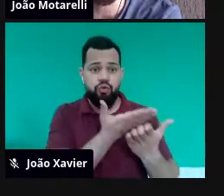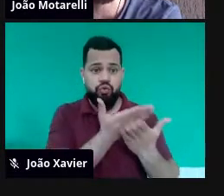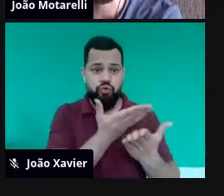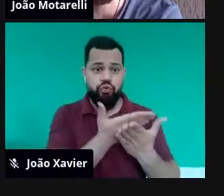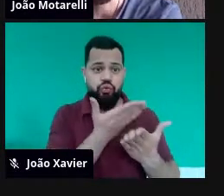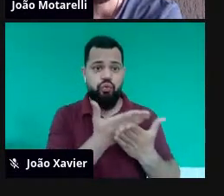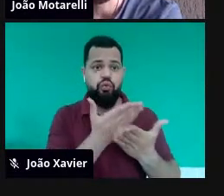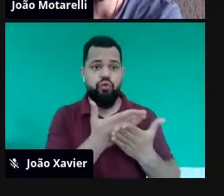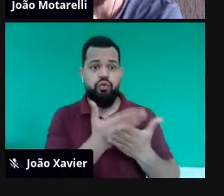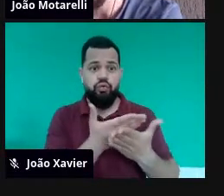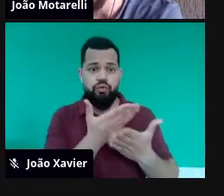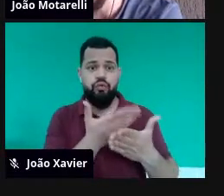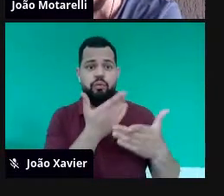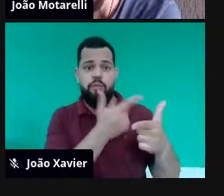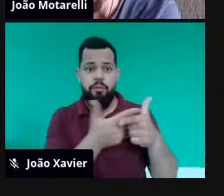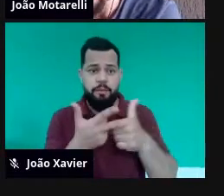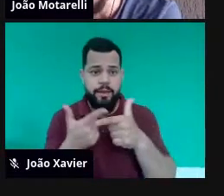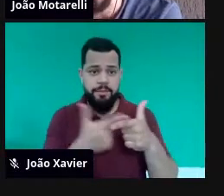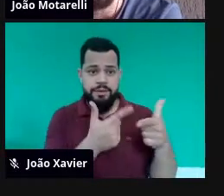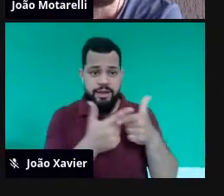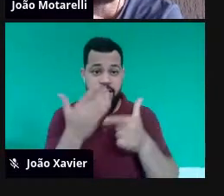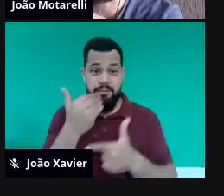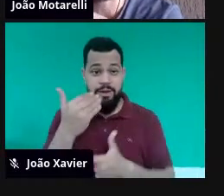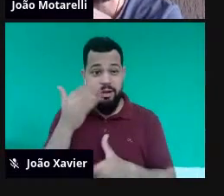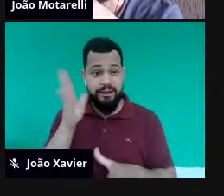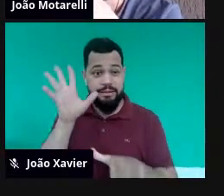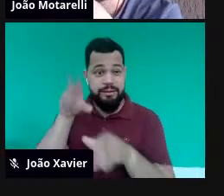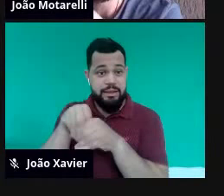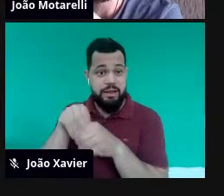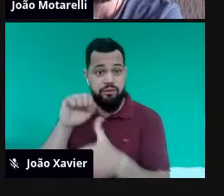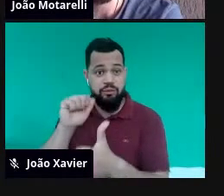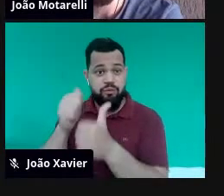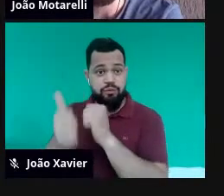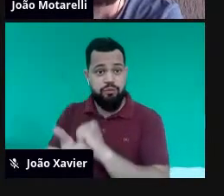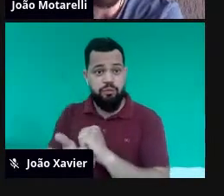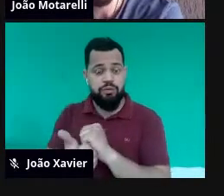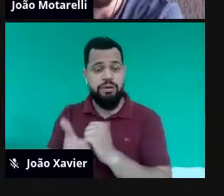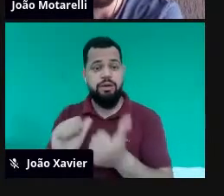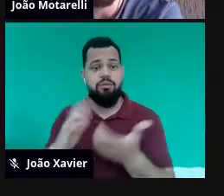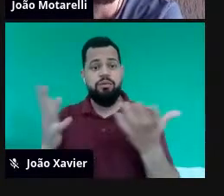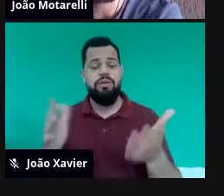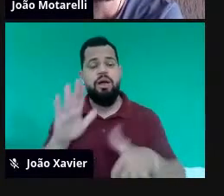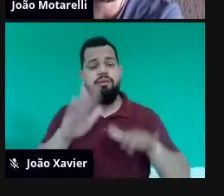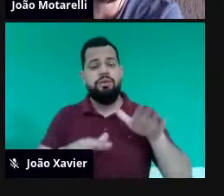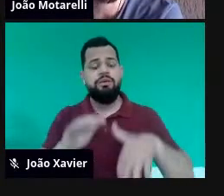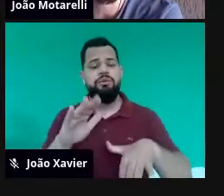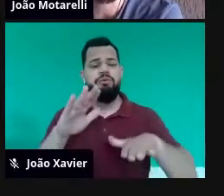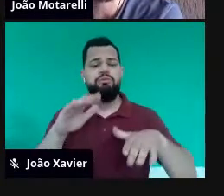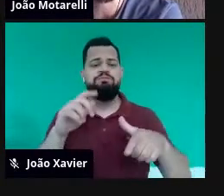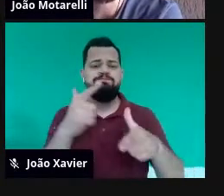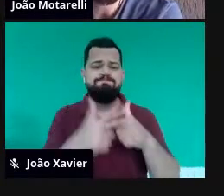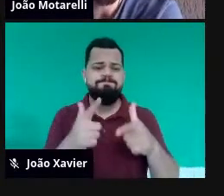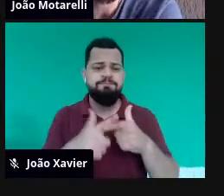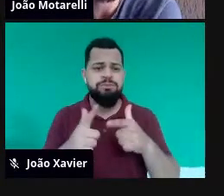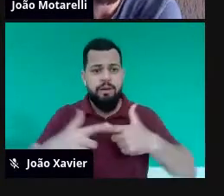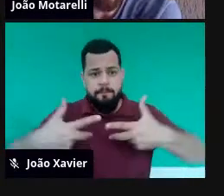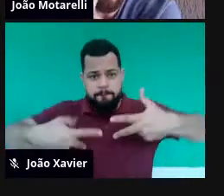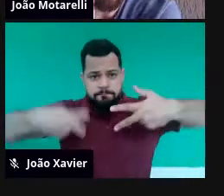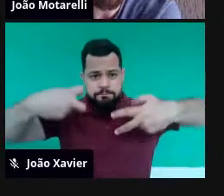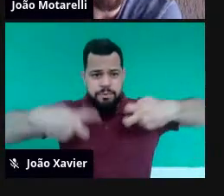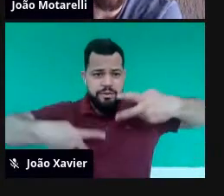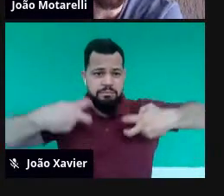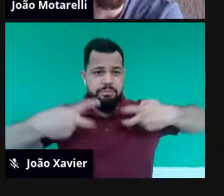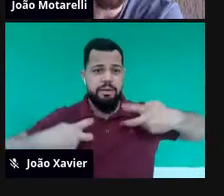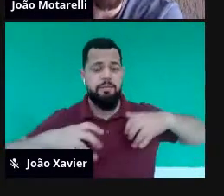no esporte, e ele fala que dentro da prática esportiva, o transtorno pode facilmente passar despercebido, ao menos